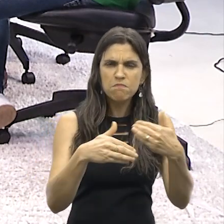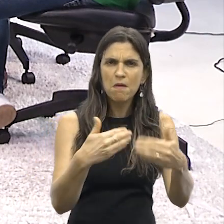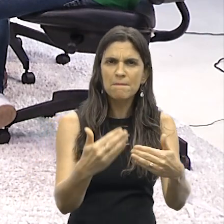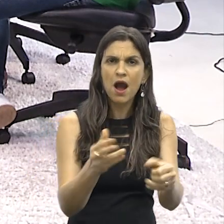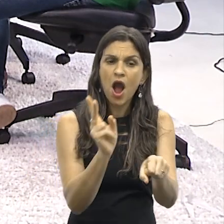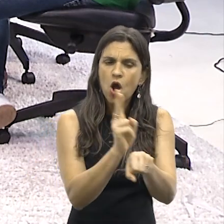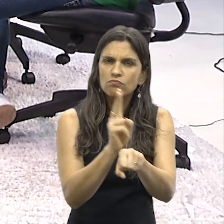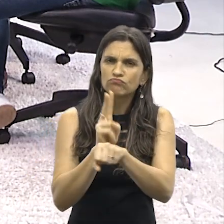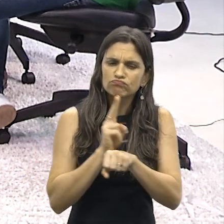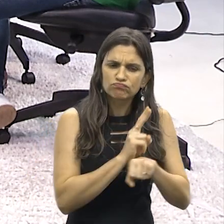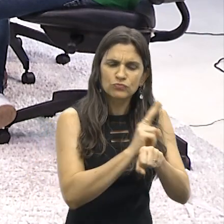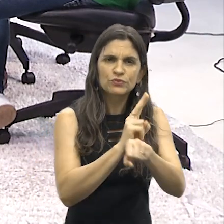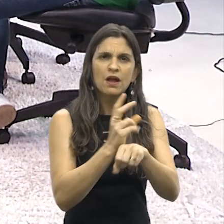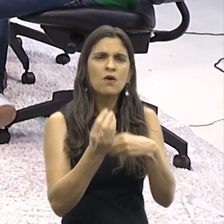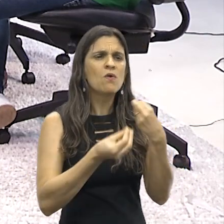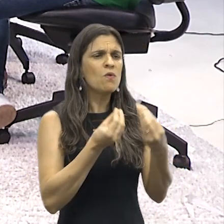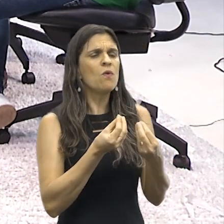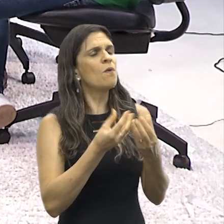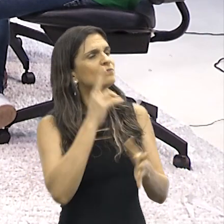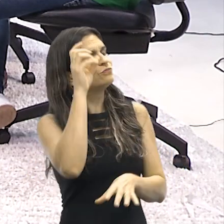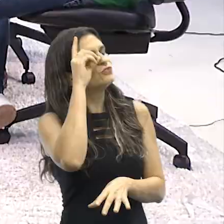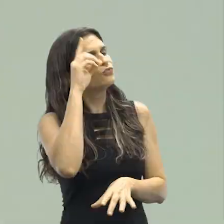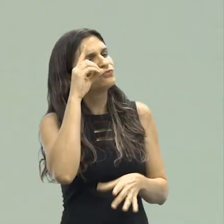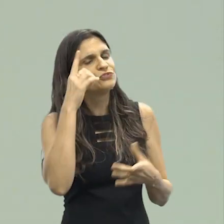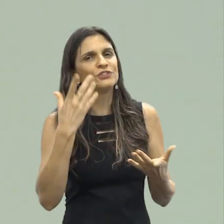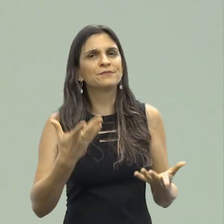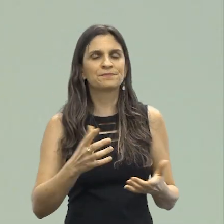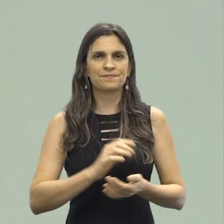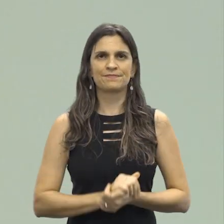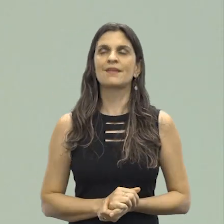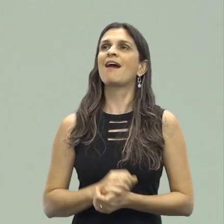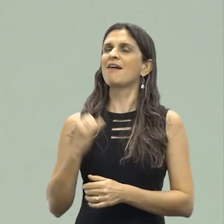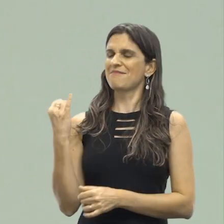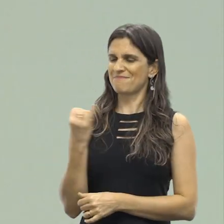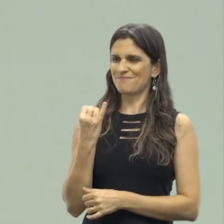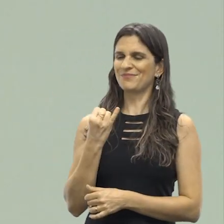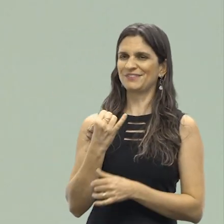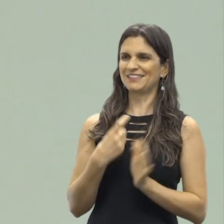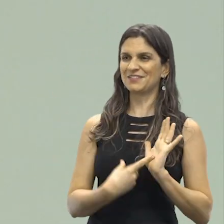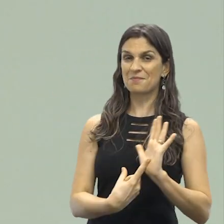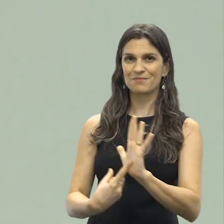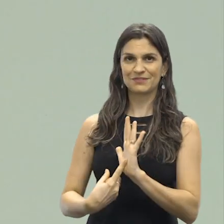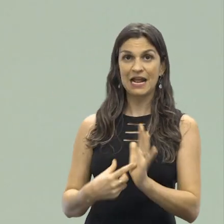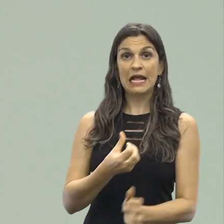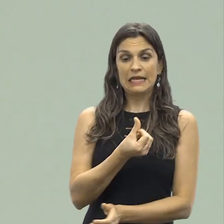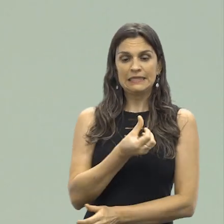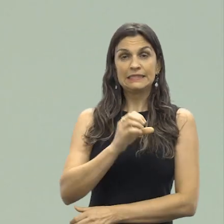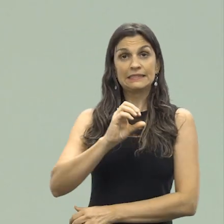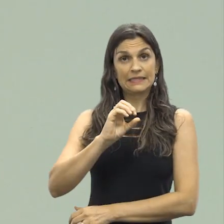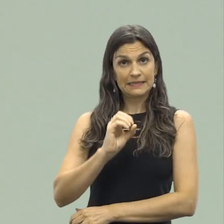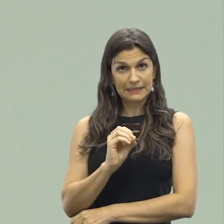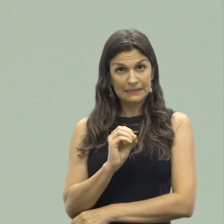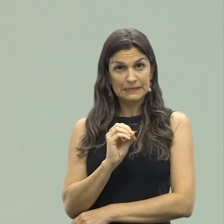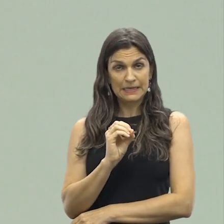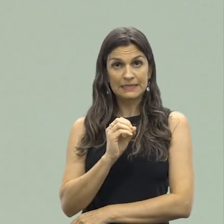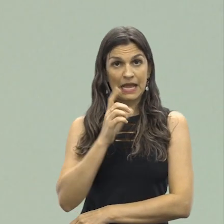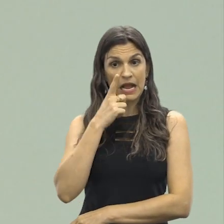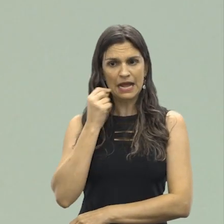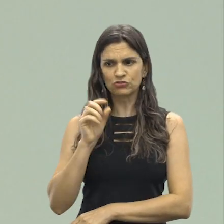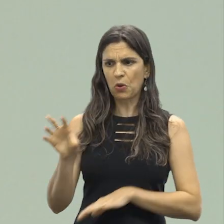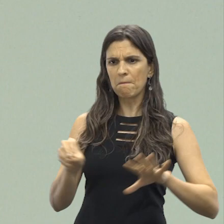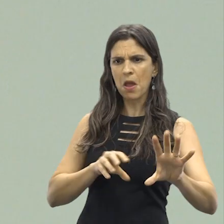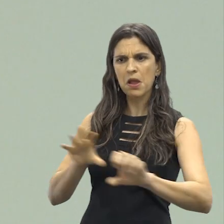com esses animais. Como que é o dia a dia? Sim, é importante dizer que são 60 gatos que foram